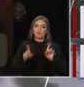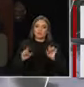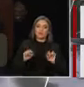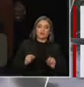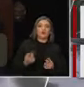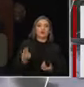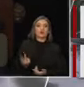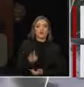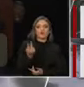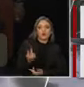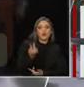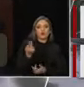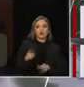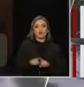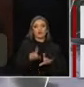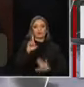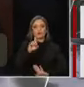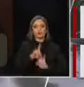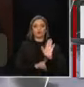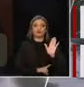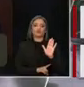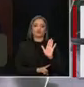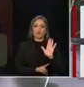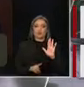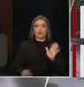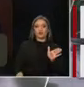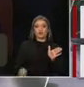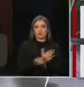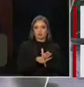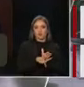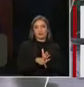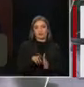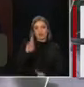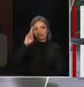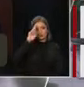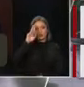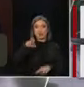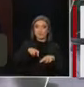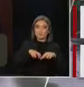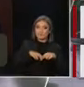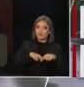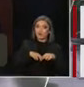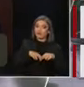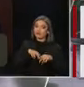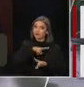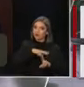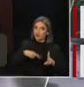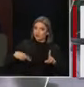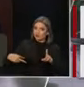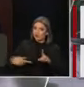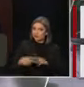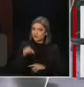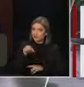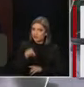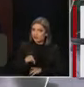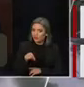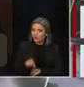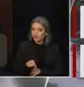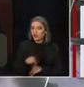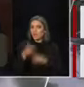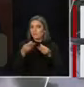e o próprio direito de propriedade. Por isso que, nessa perspectiva, o quanto do dano sofrido